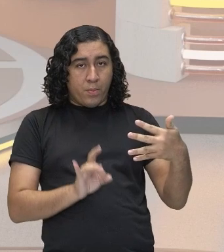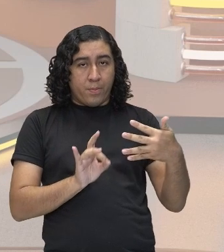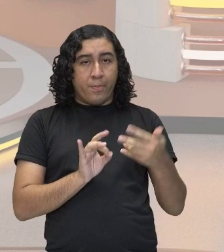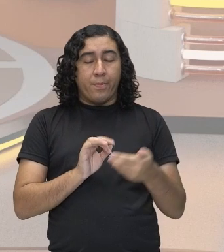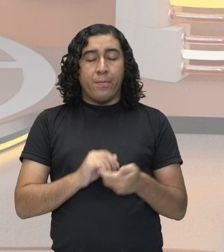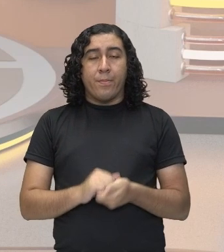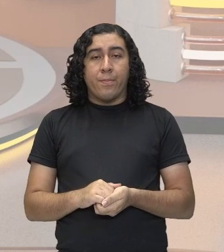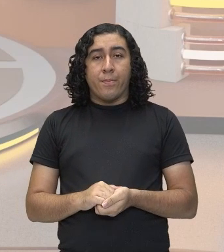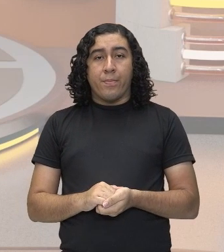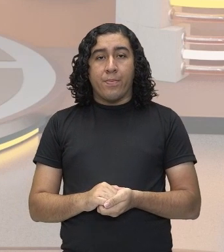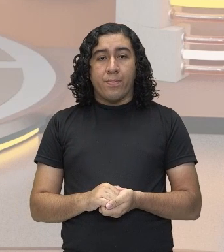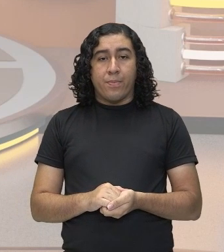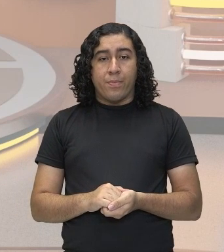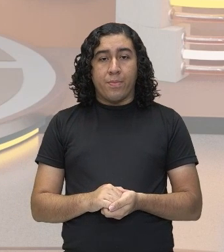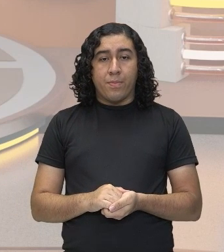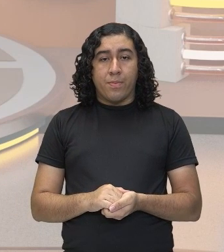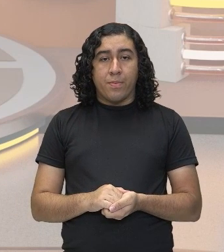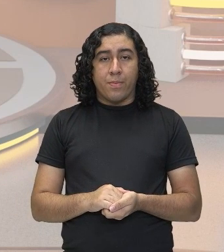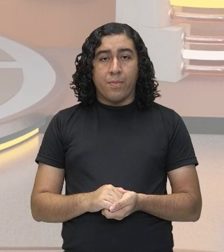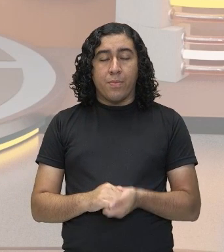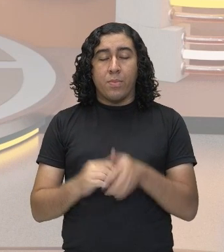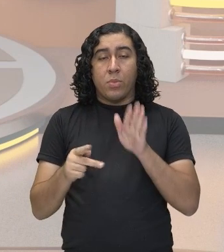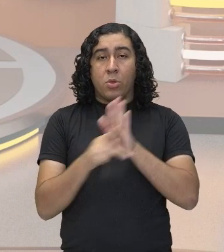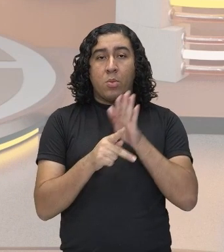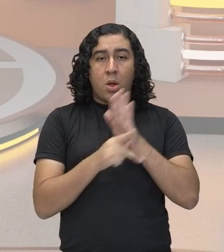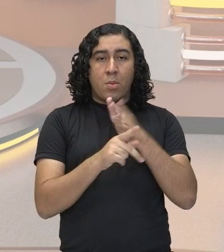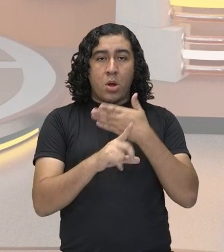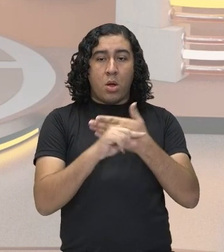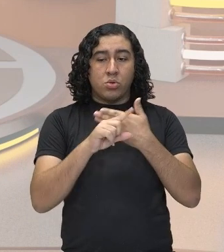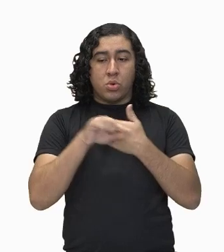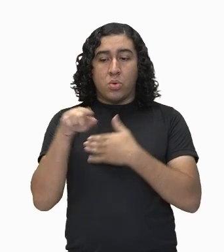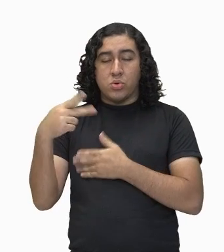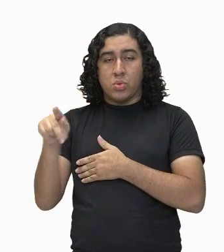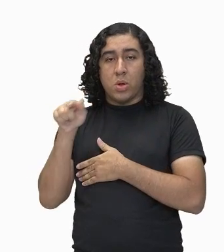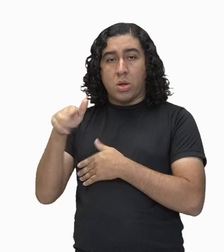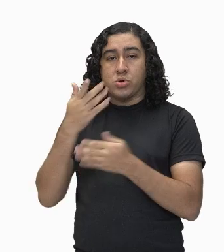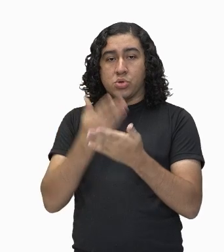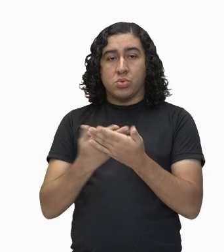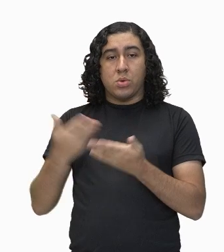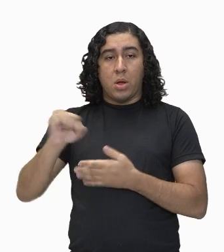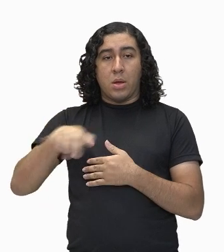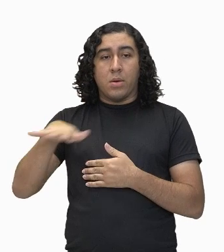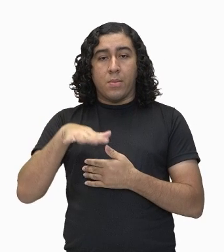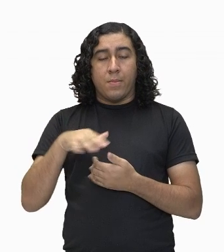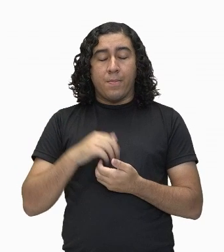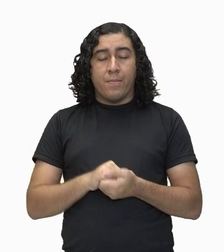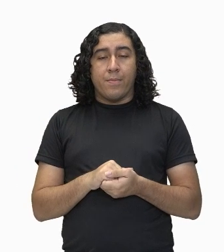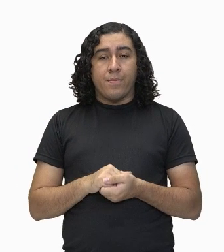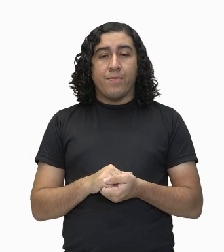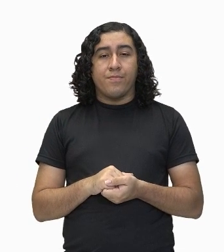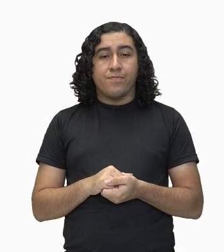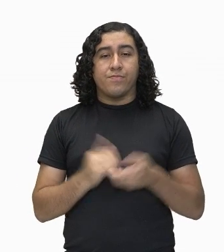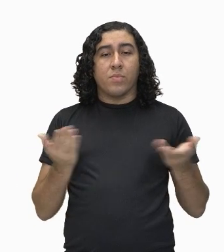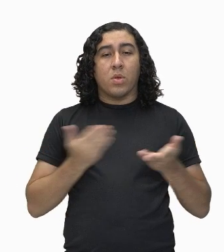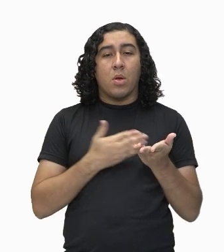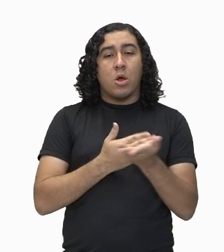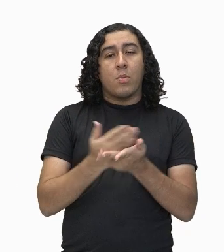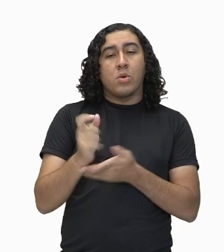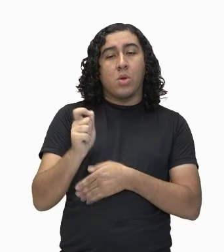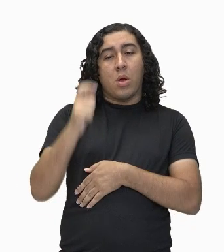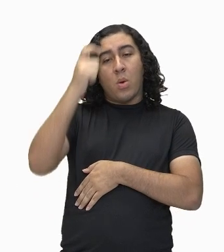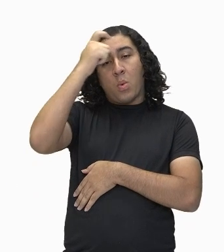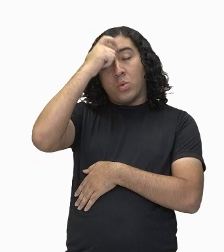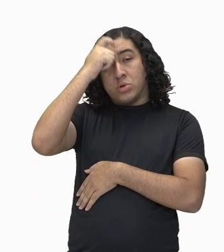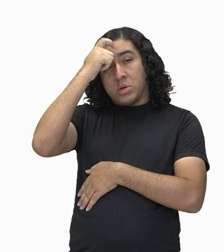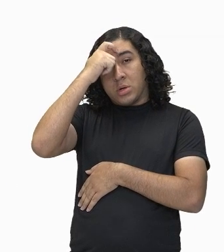aí que foi trazido pelo Husserl na sua fenomenologia. Vamos começar, então, pela consciência